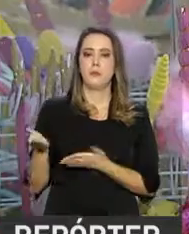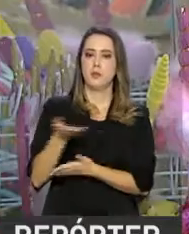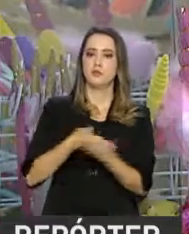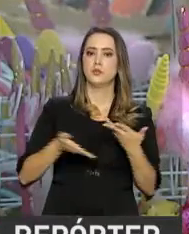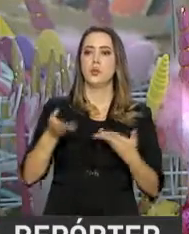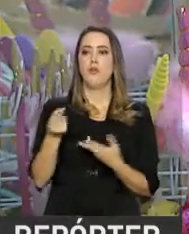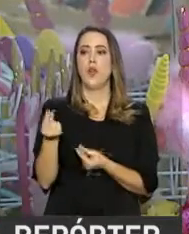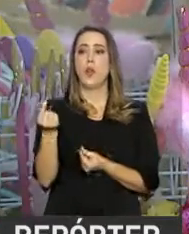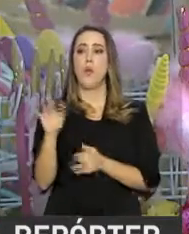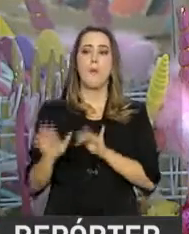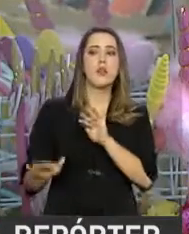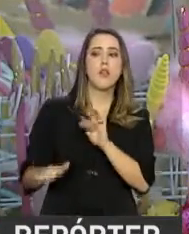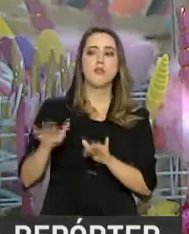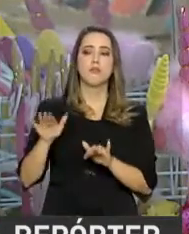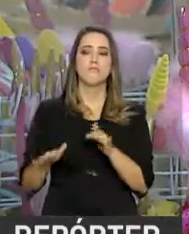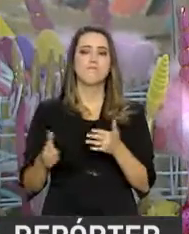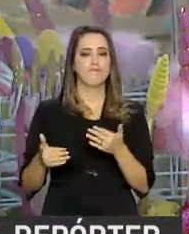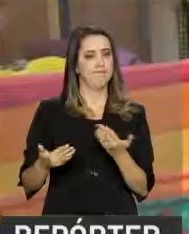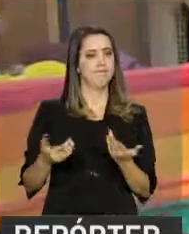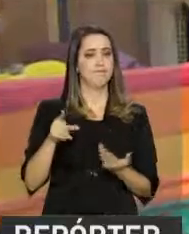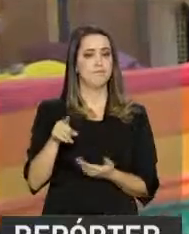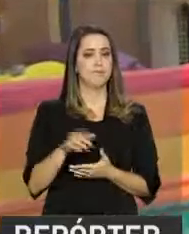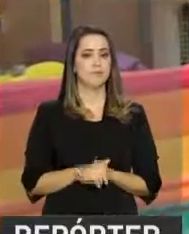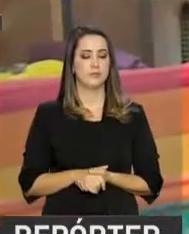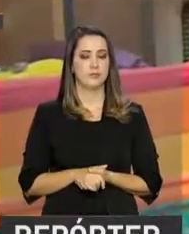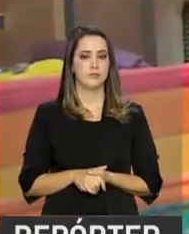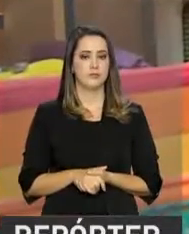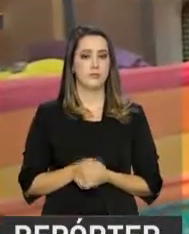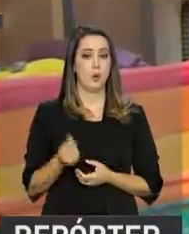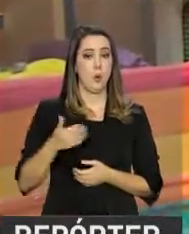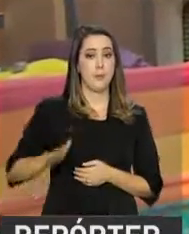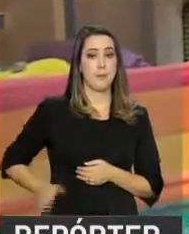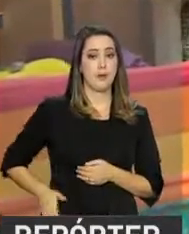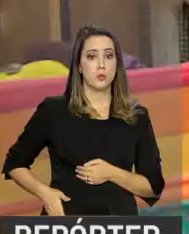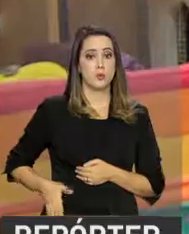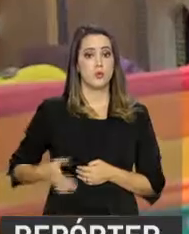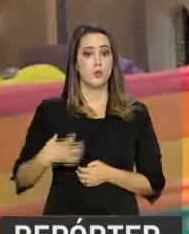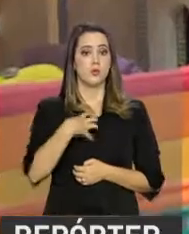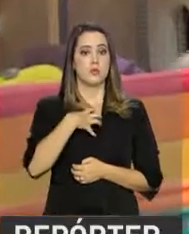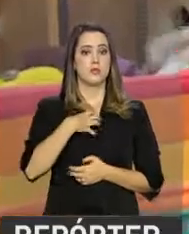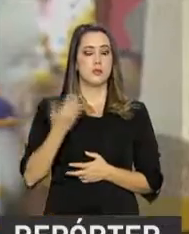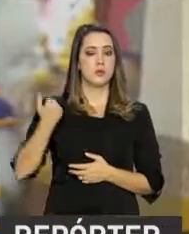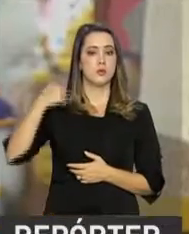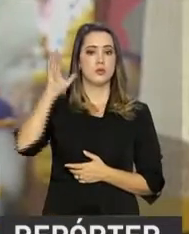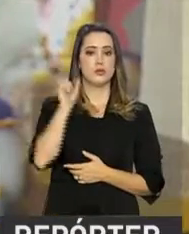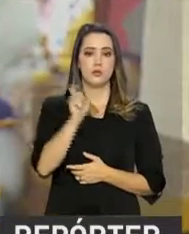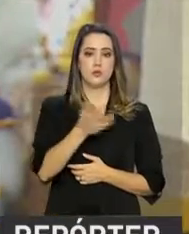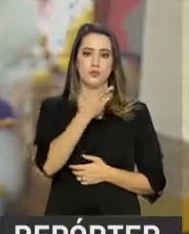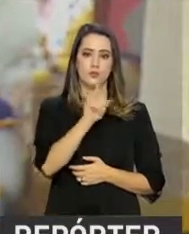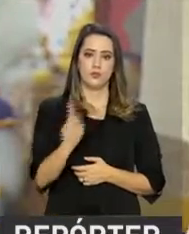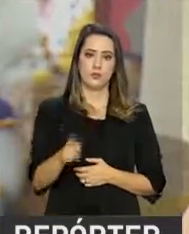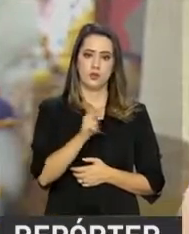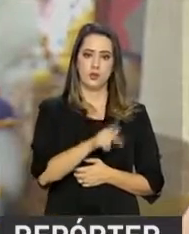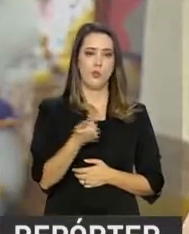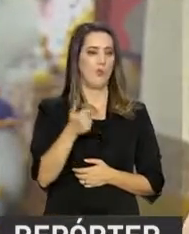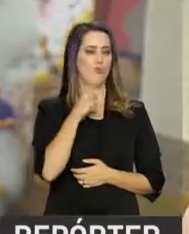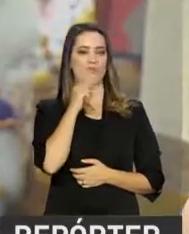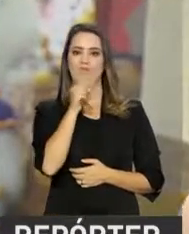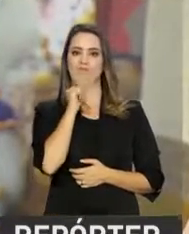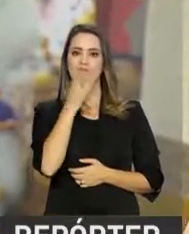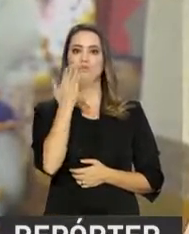negociar mesmo ele vai ter um poder na mão e como no bolso que o consumidor sente mais esta professora não tem